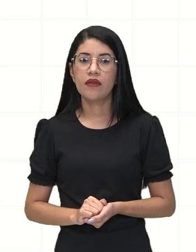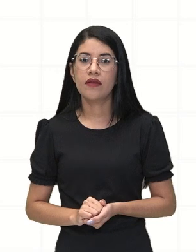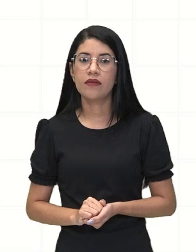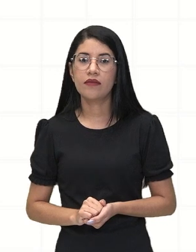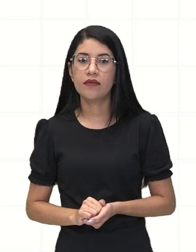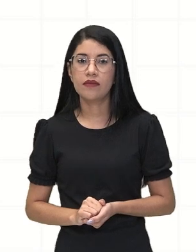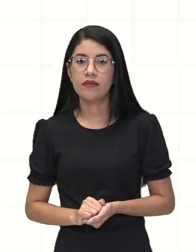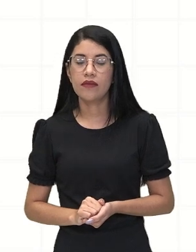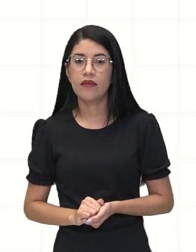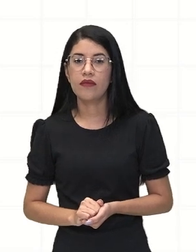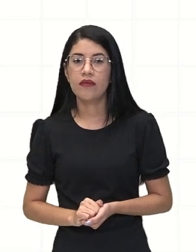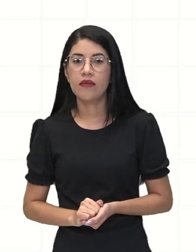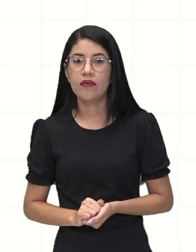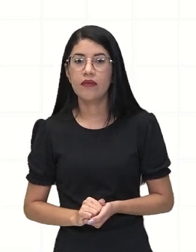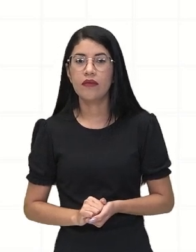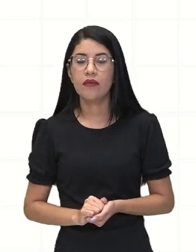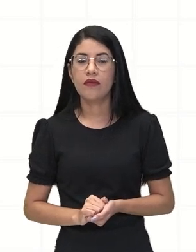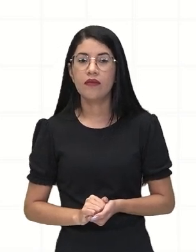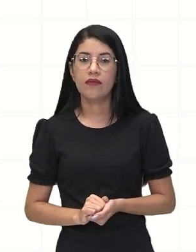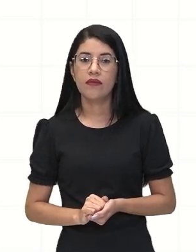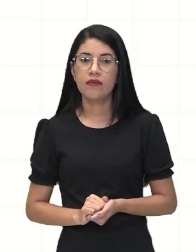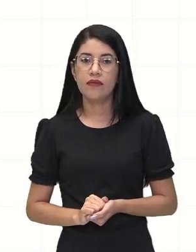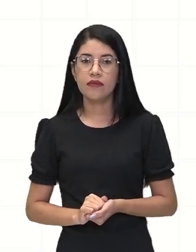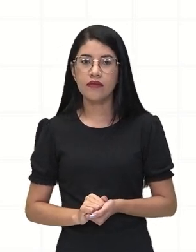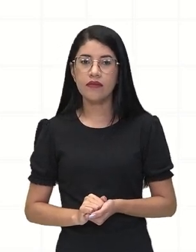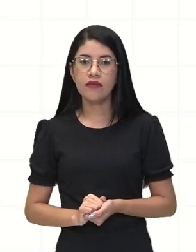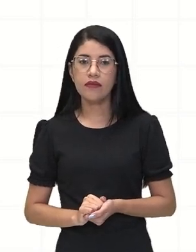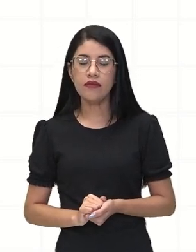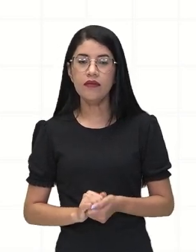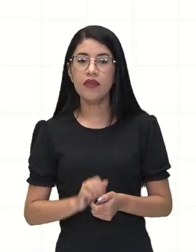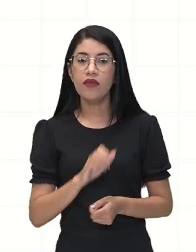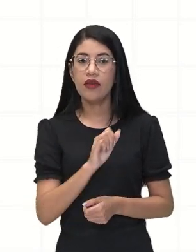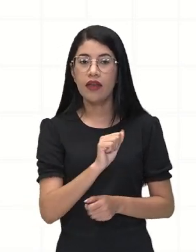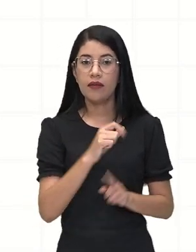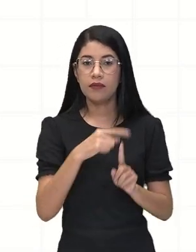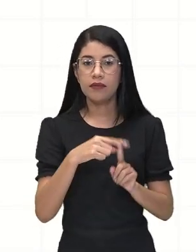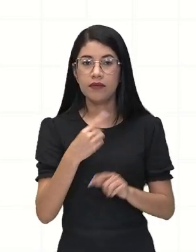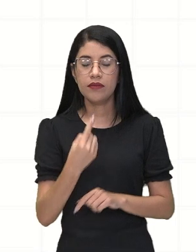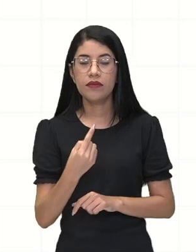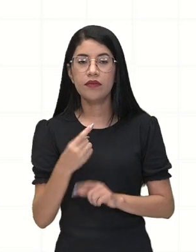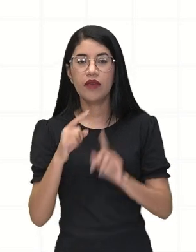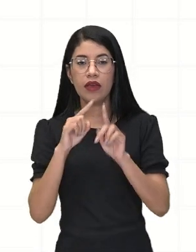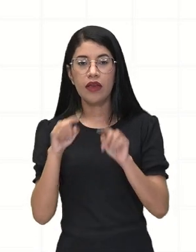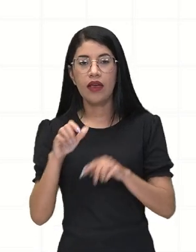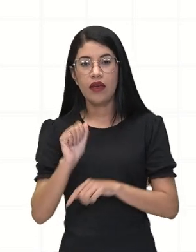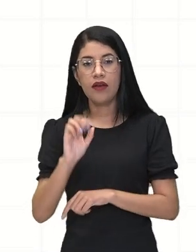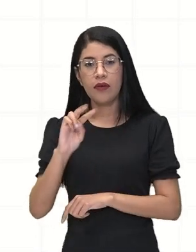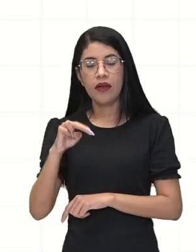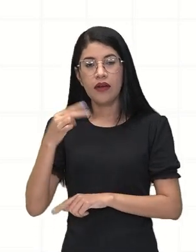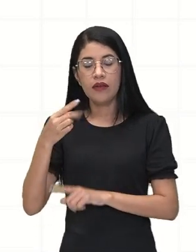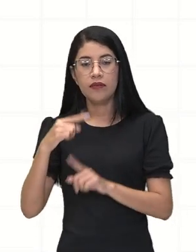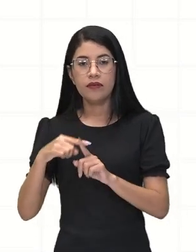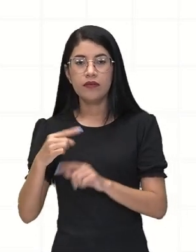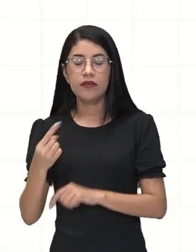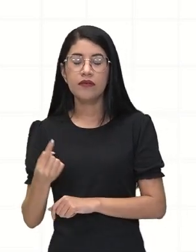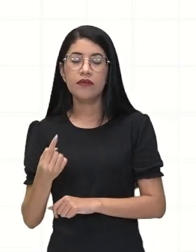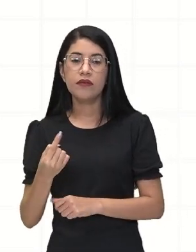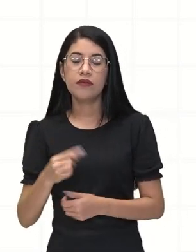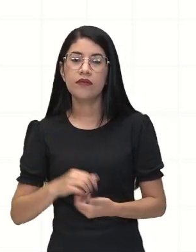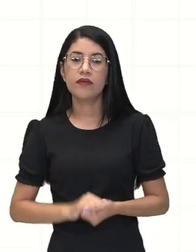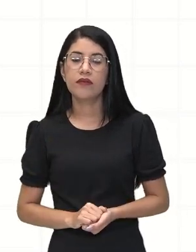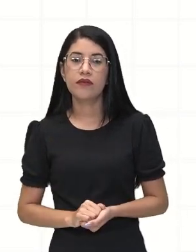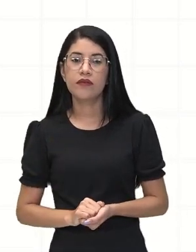evidência, vai sobrar exatamente quem? A ao quadrado, e daqui vai sobrar o 1. Então,